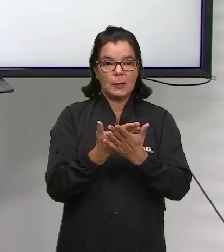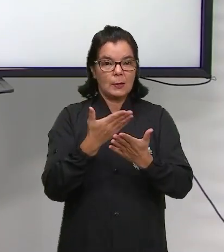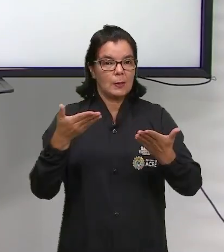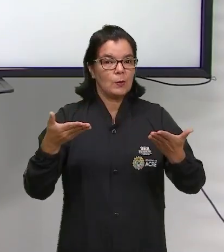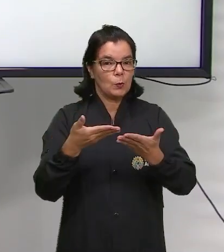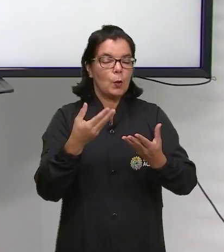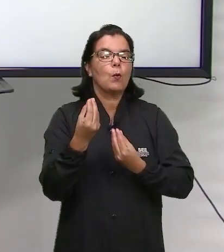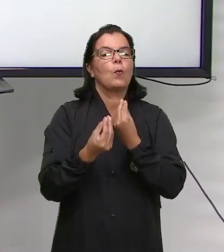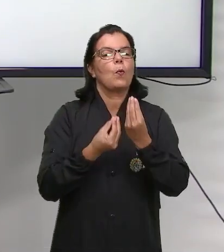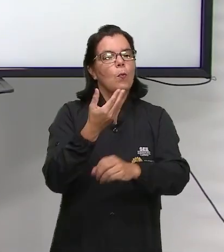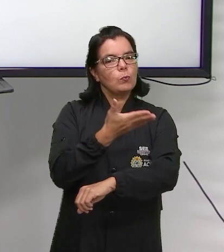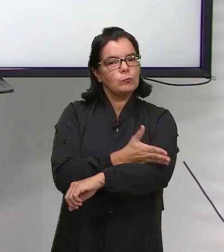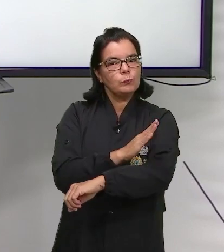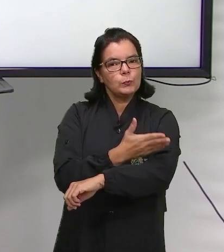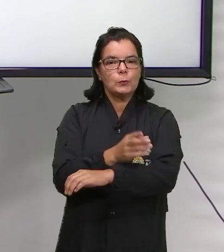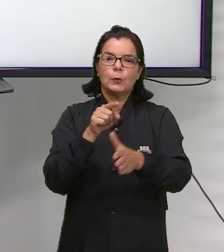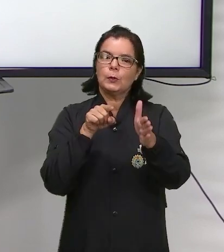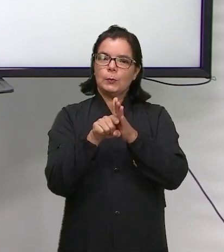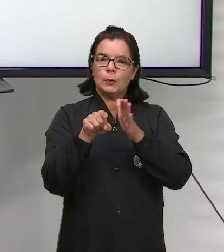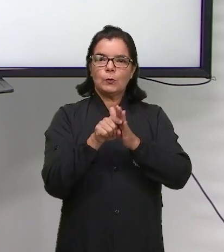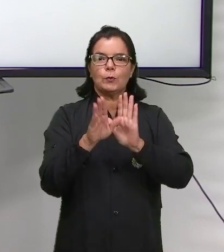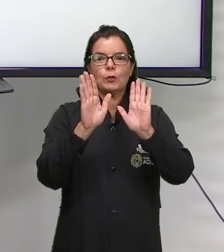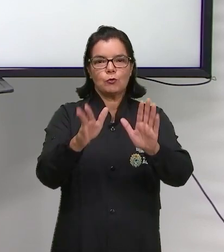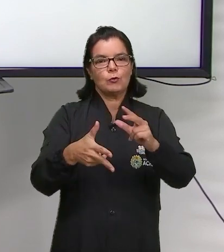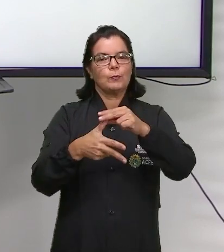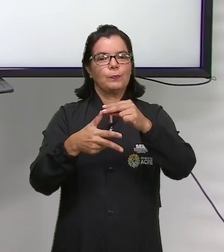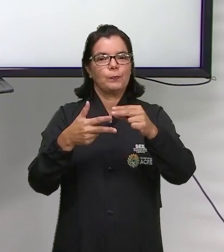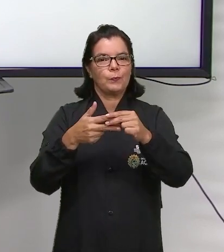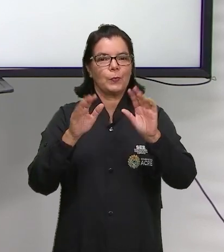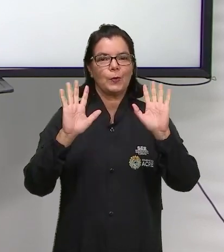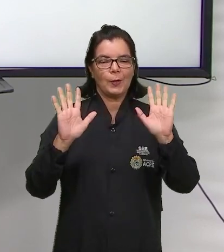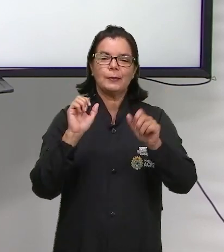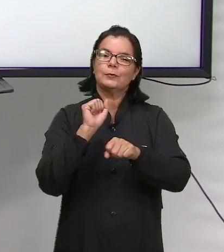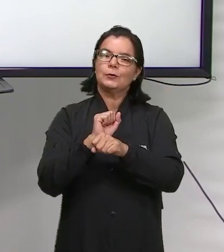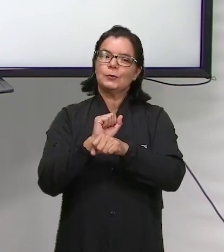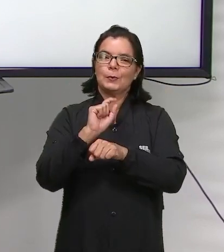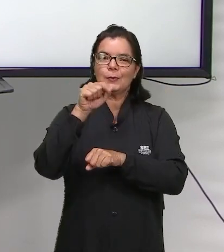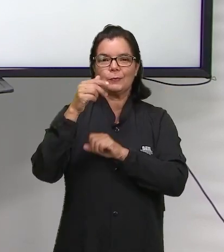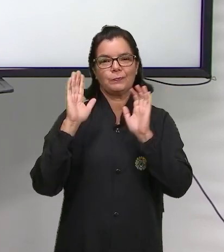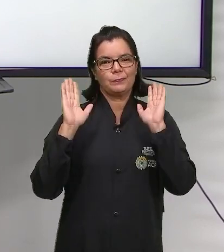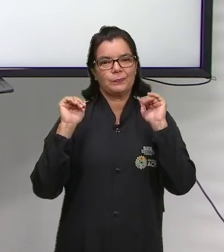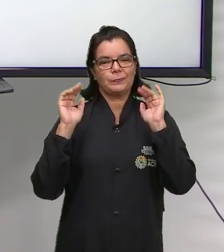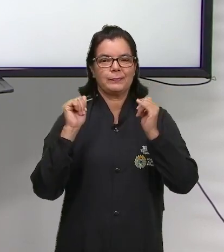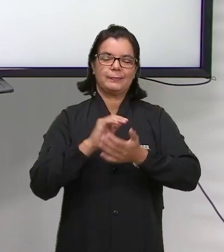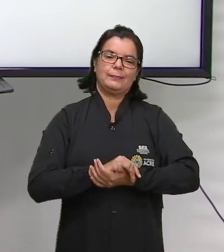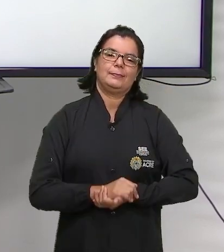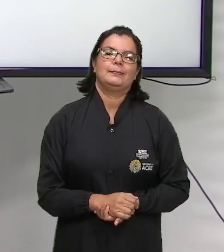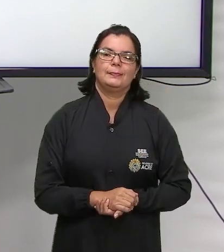agora de como praticar as questões que já caíram no Enem, ok? Te espero lá e tchau, tchau.